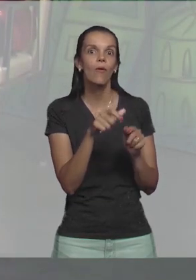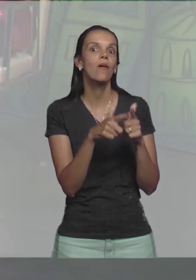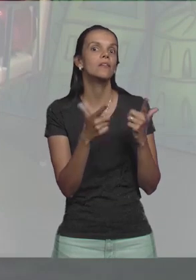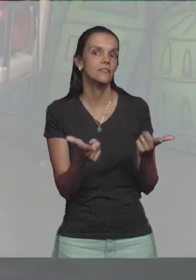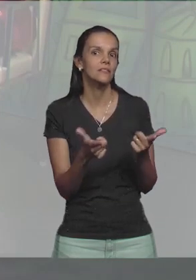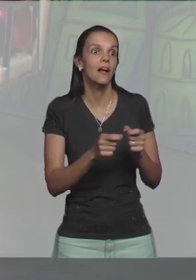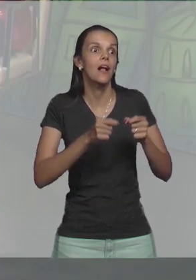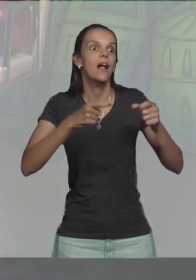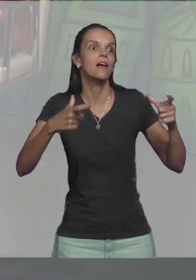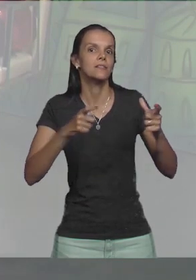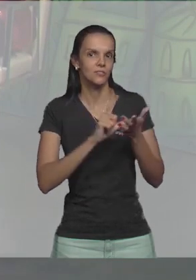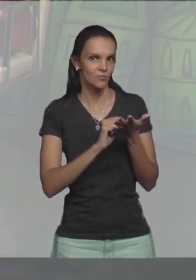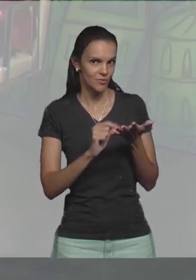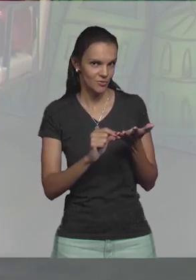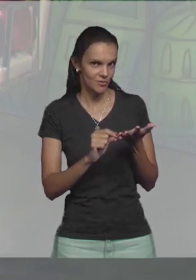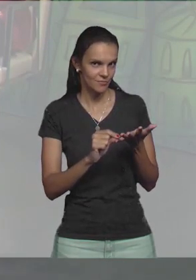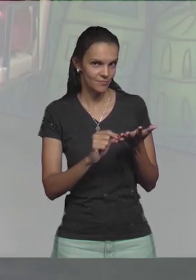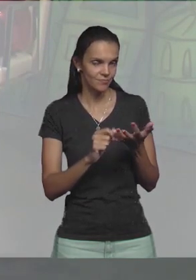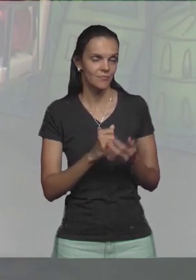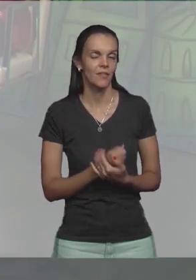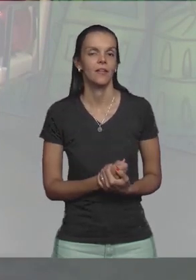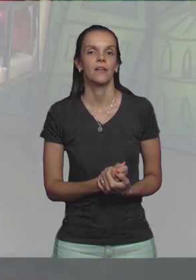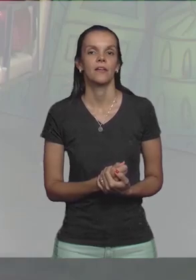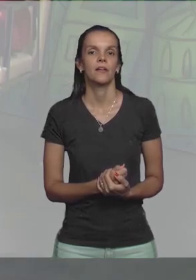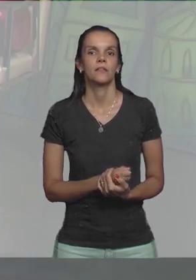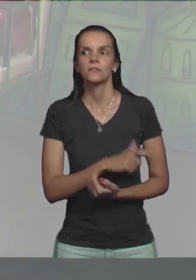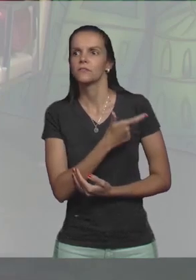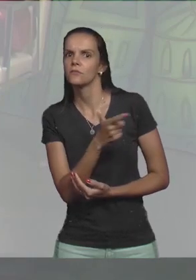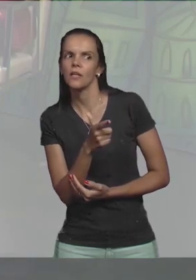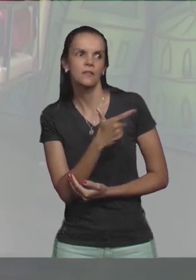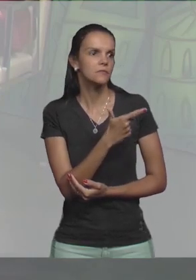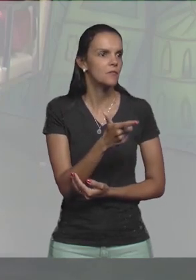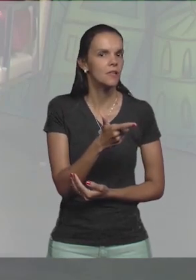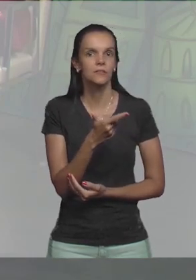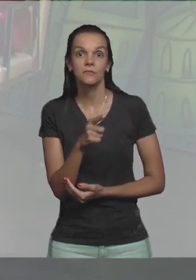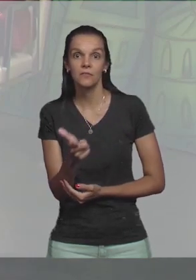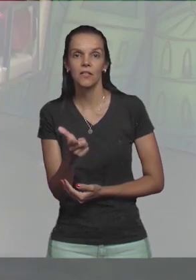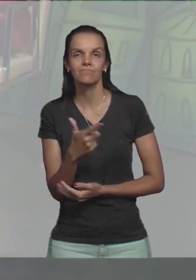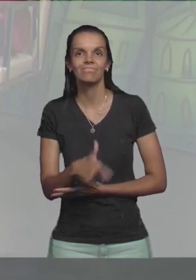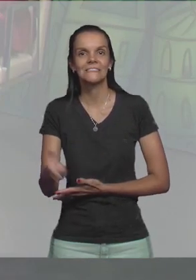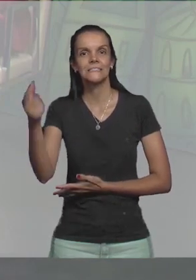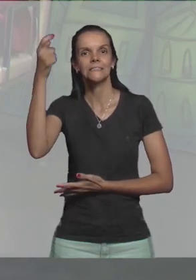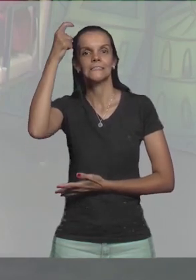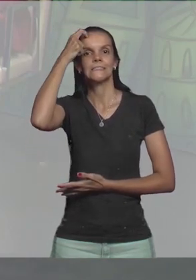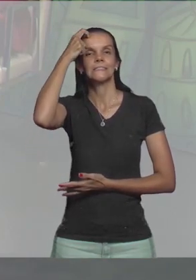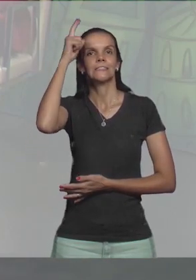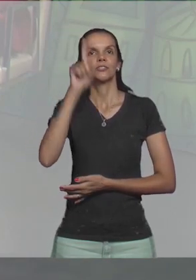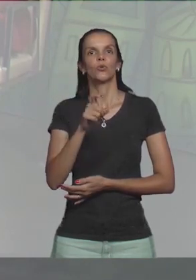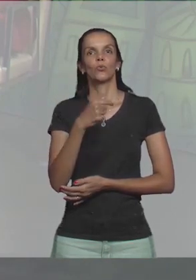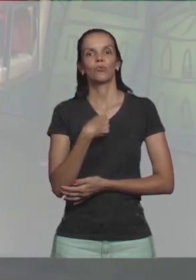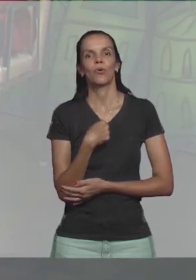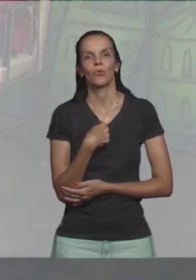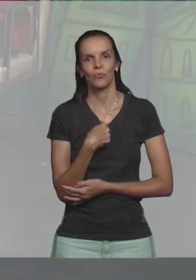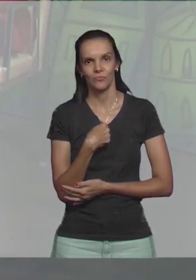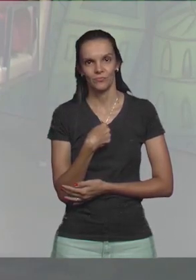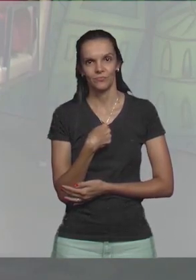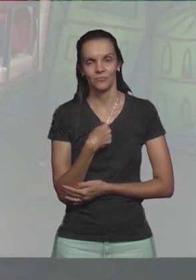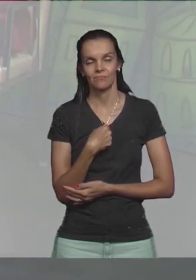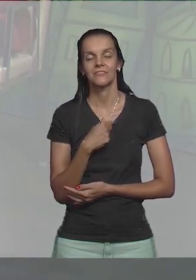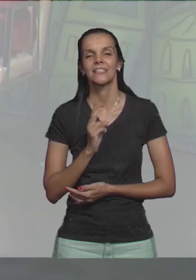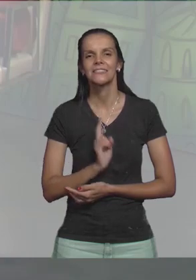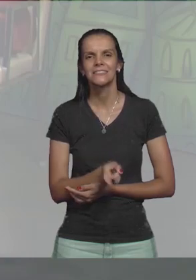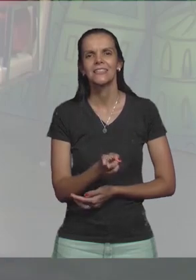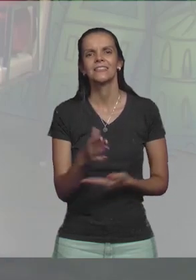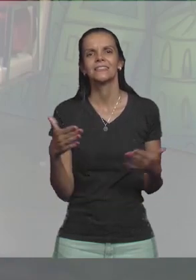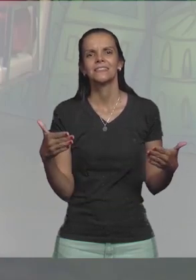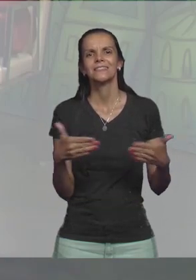na grande mídia. Né? Então, quando a gente começa a ver que não tem, é que a gente começa a tomar consciência de quem a gente é, né? Sempre